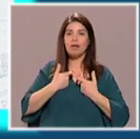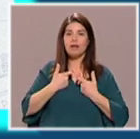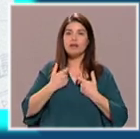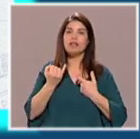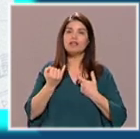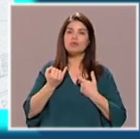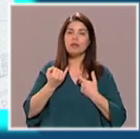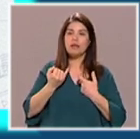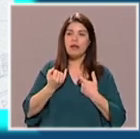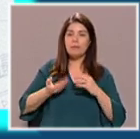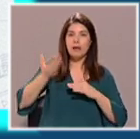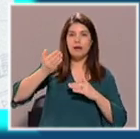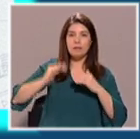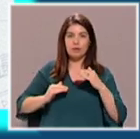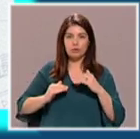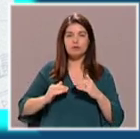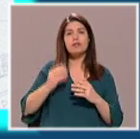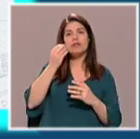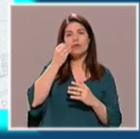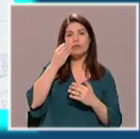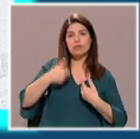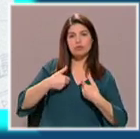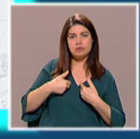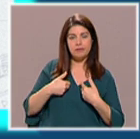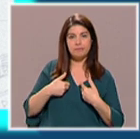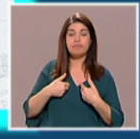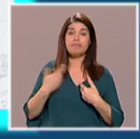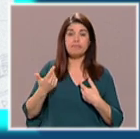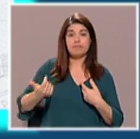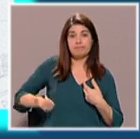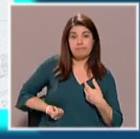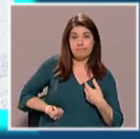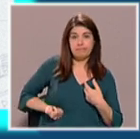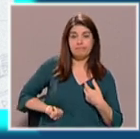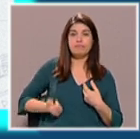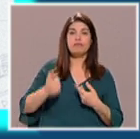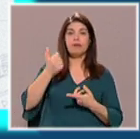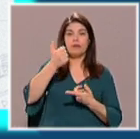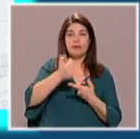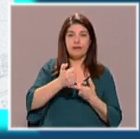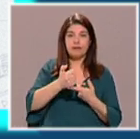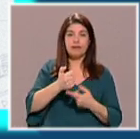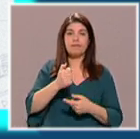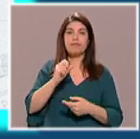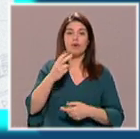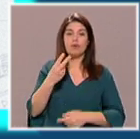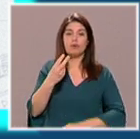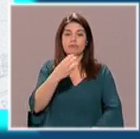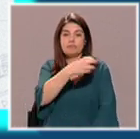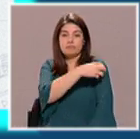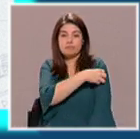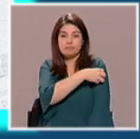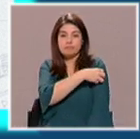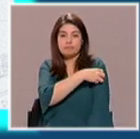de que forma é que pode ser administrada a insulina? Através de seringa, de caneta ou através de bomba